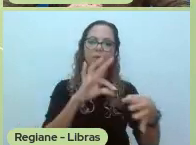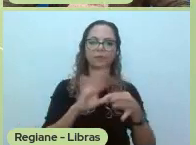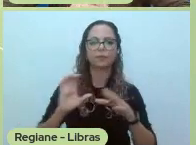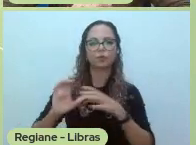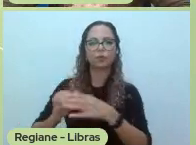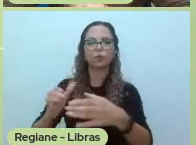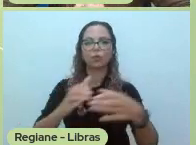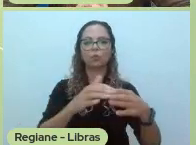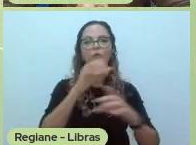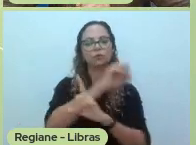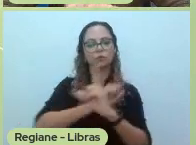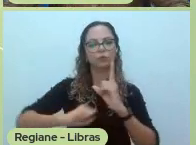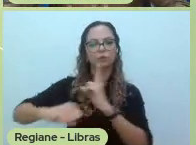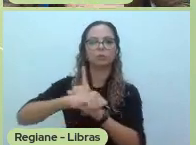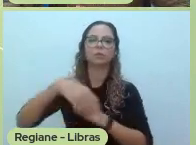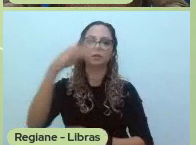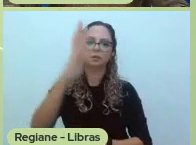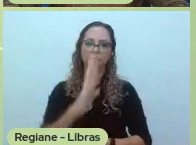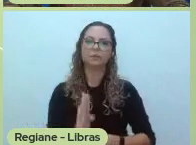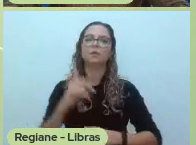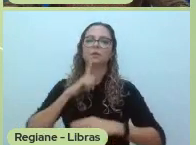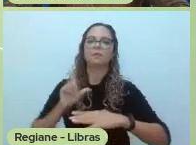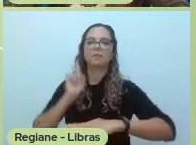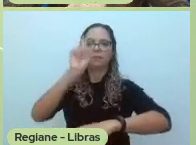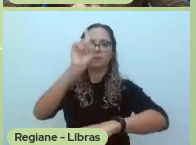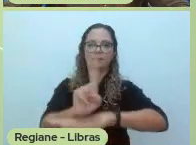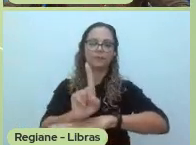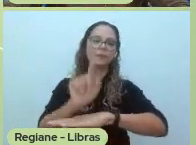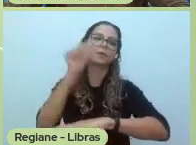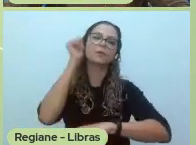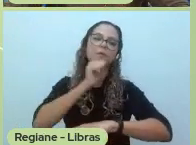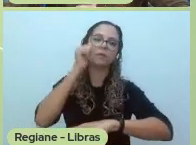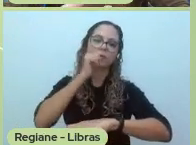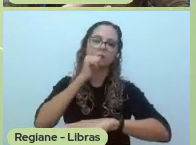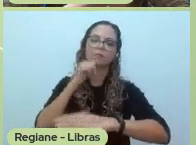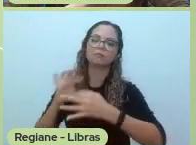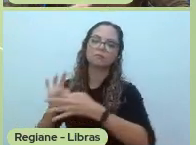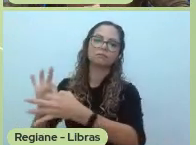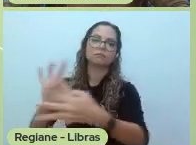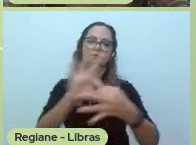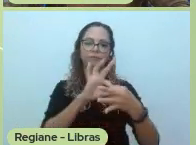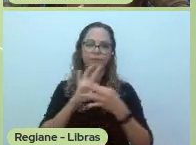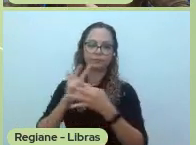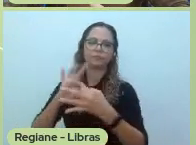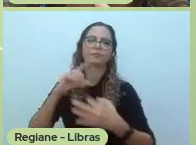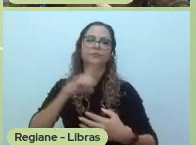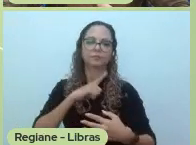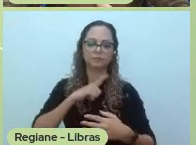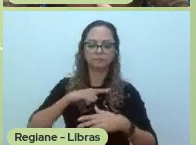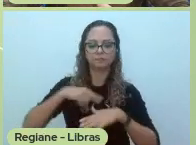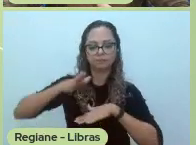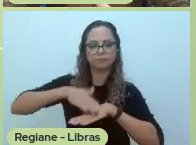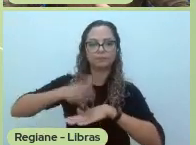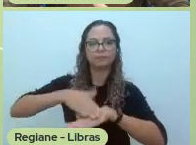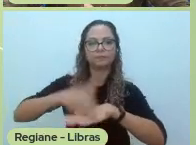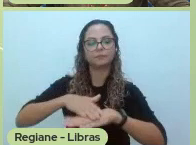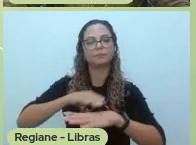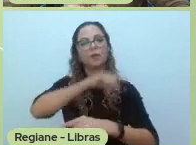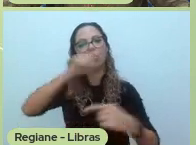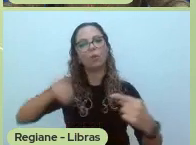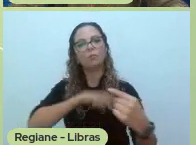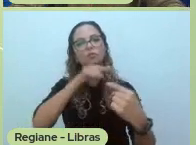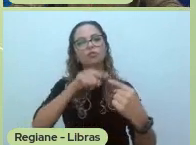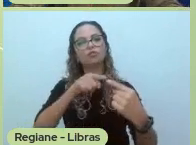utilizando o protagonismo feminino e a força do grupo. Todas as nossas ações estão alinhadas com os objetivos